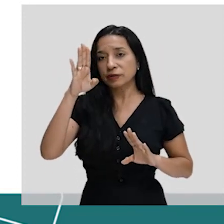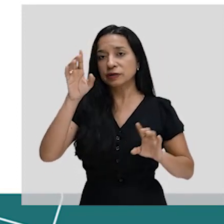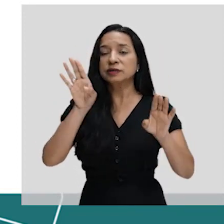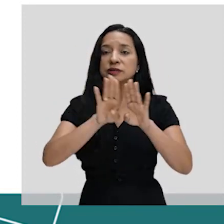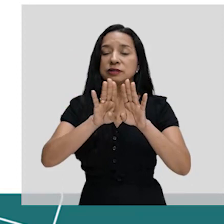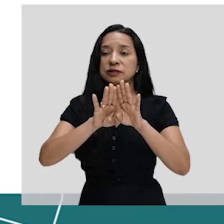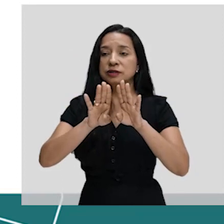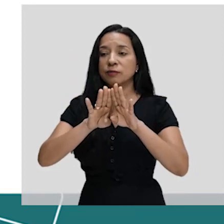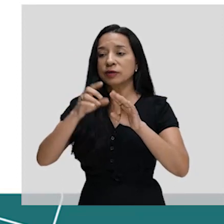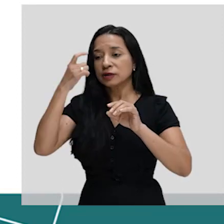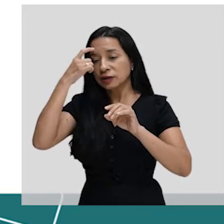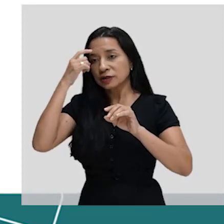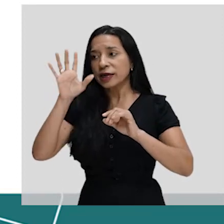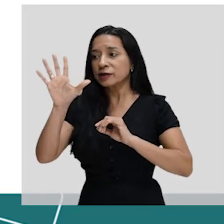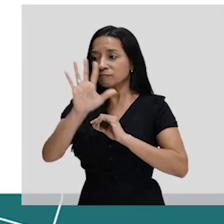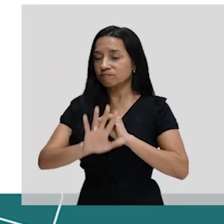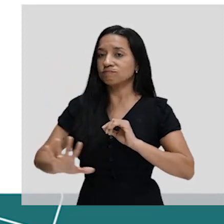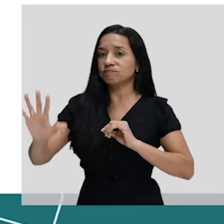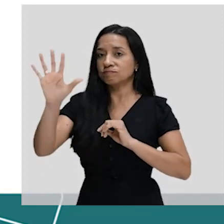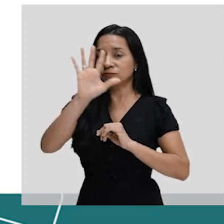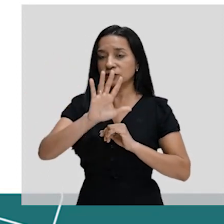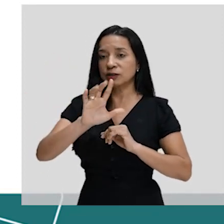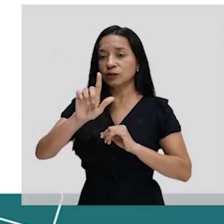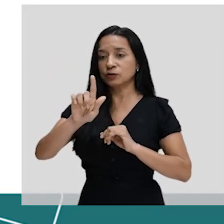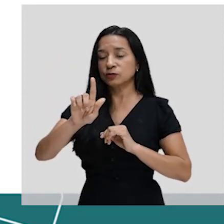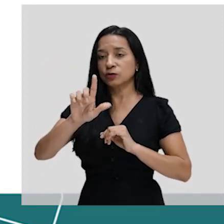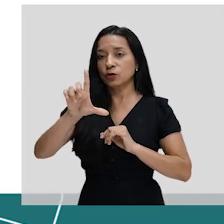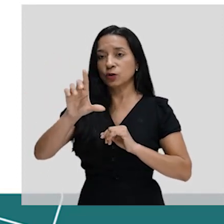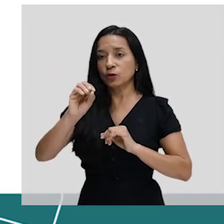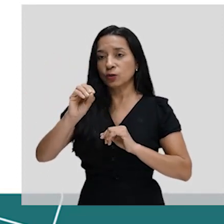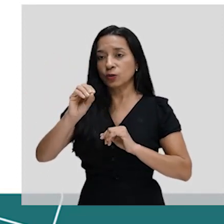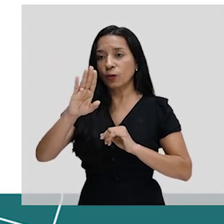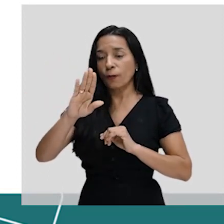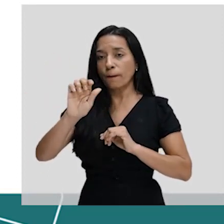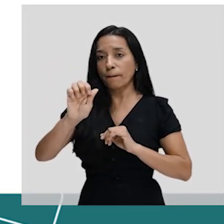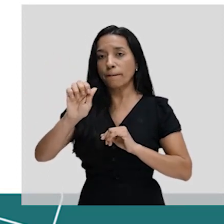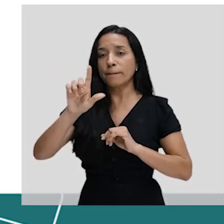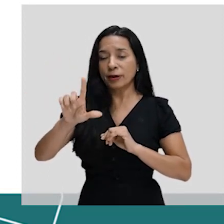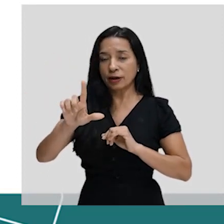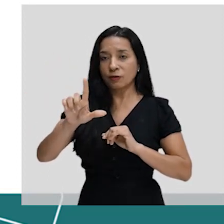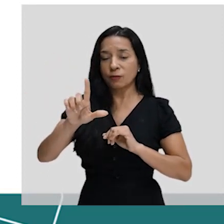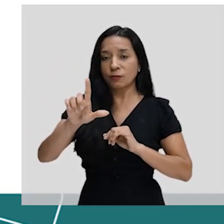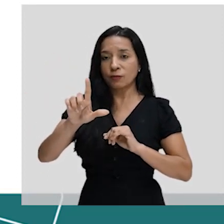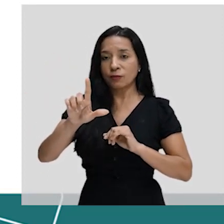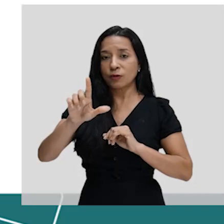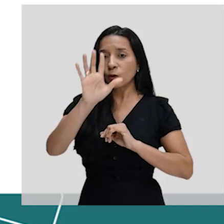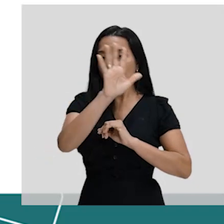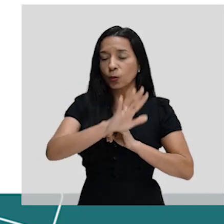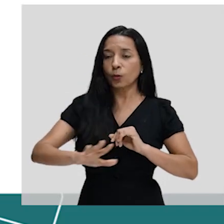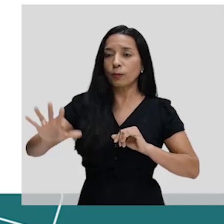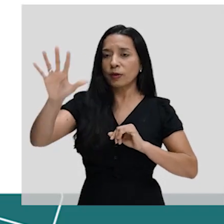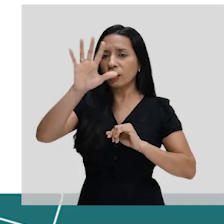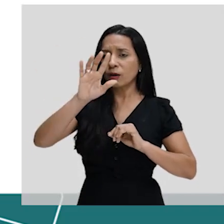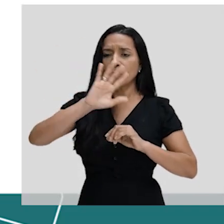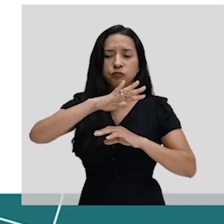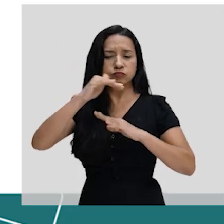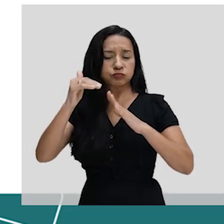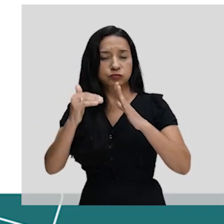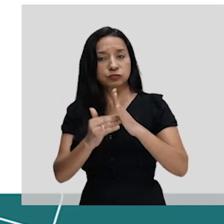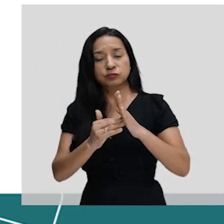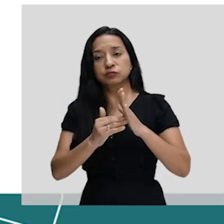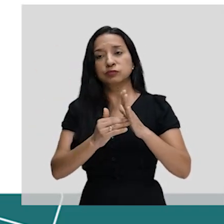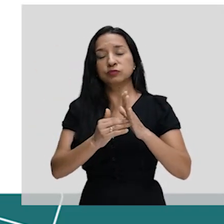as ideias globais, o macro e o micro. Deu para entender? Global,